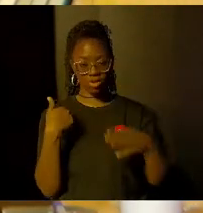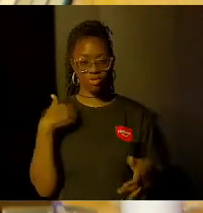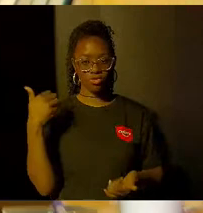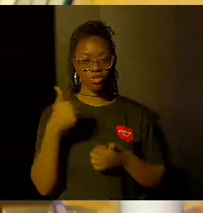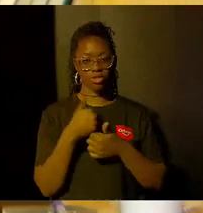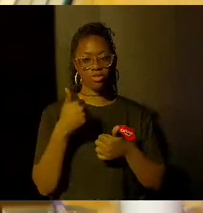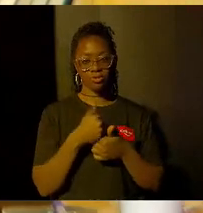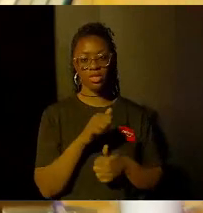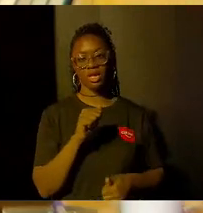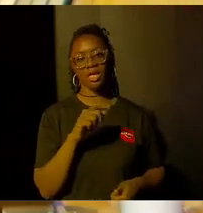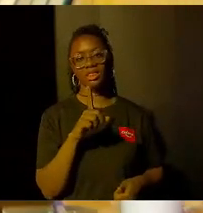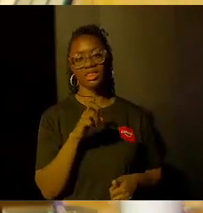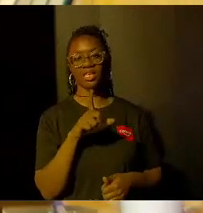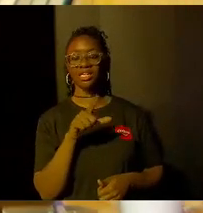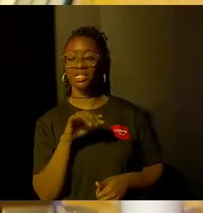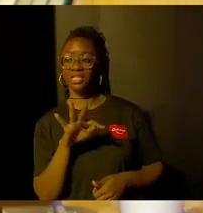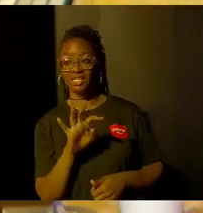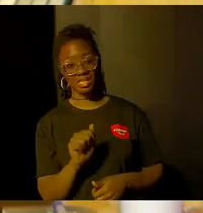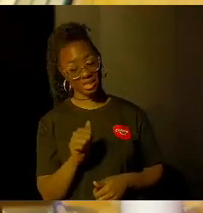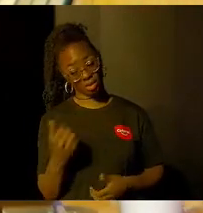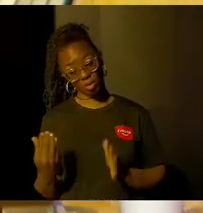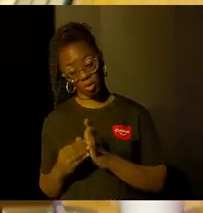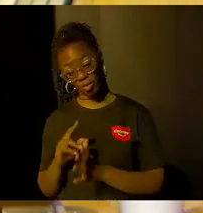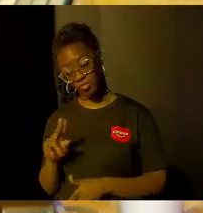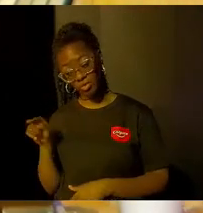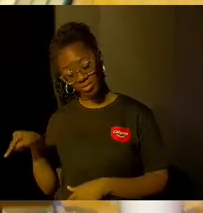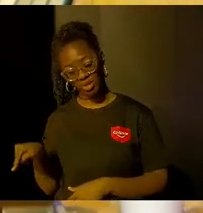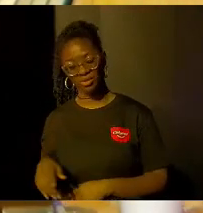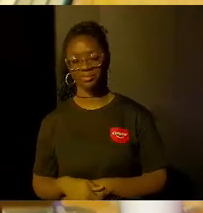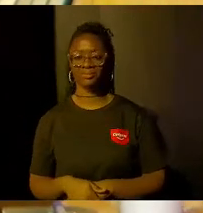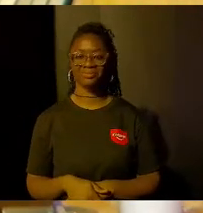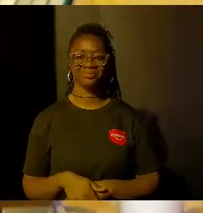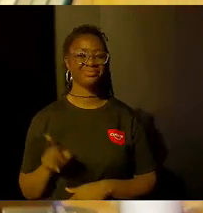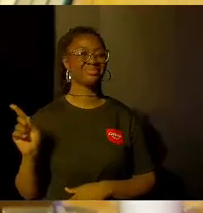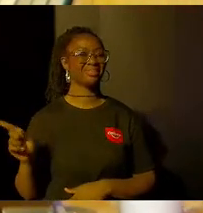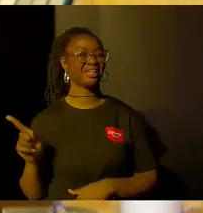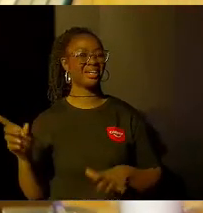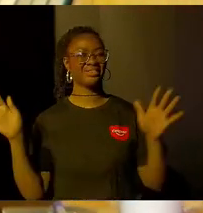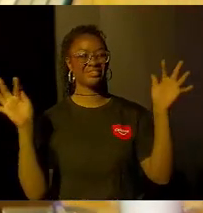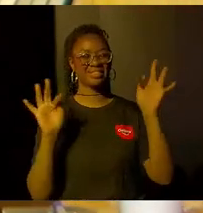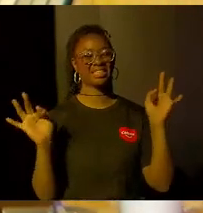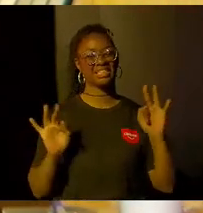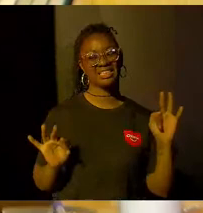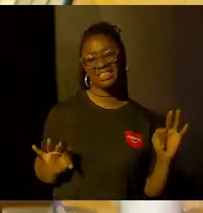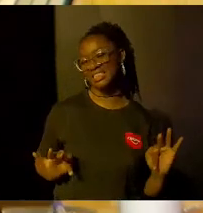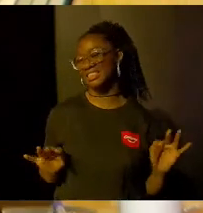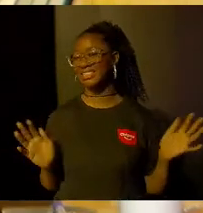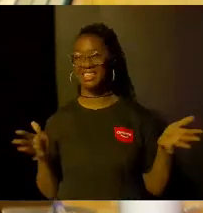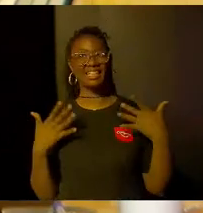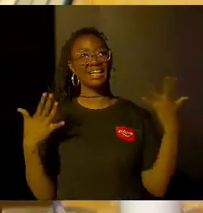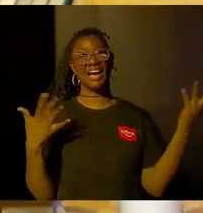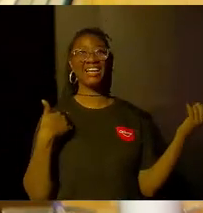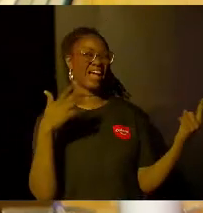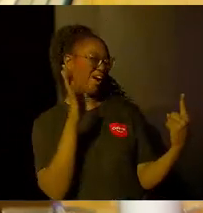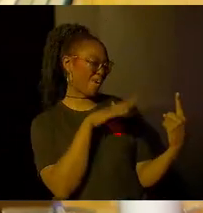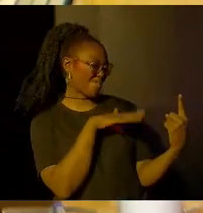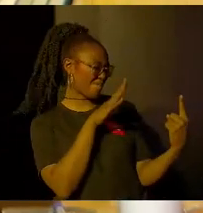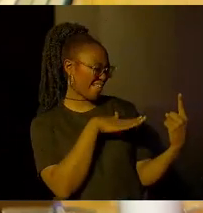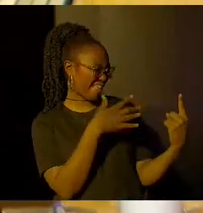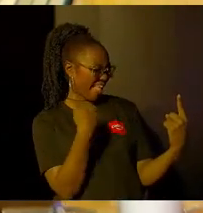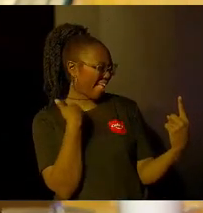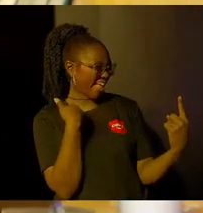adelita pelo seu nome ele sentia uma felicidade sem tamanho ao ser homenageada